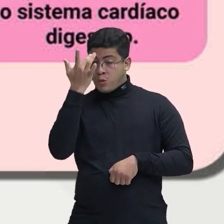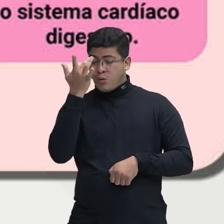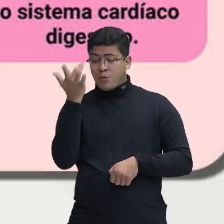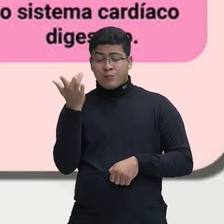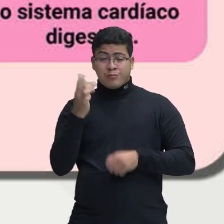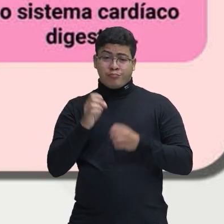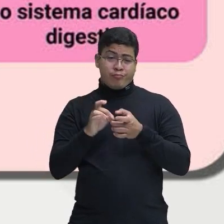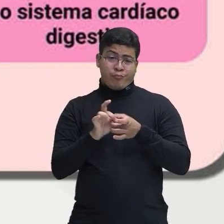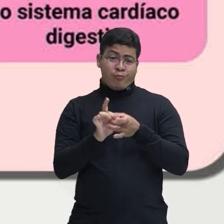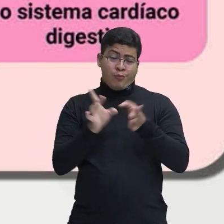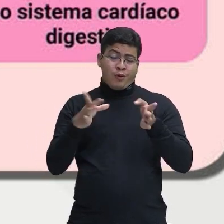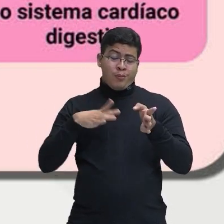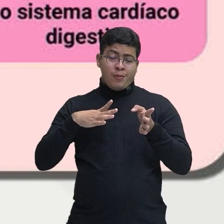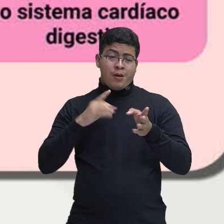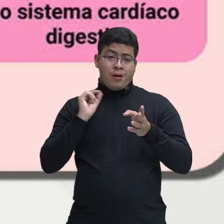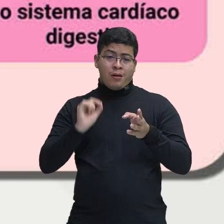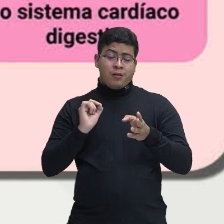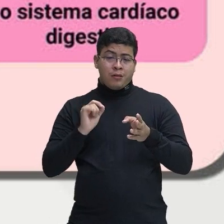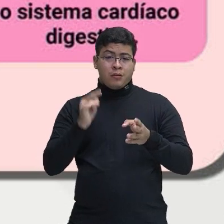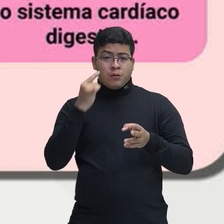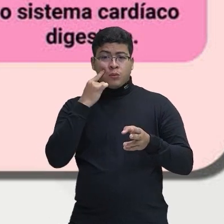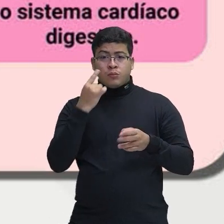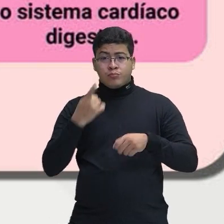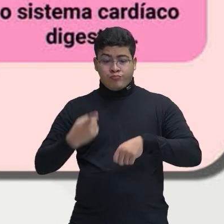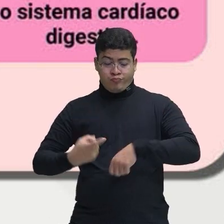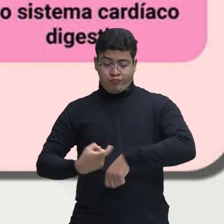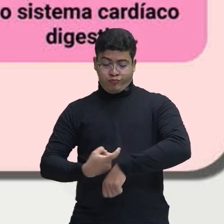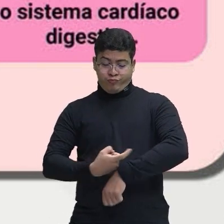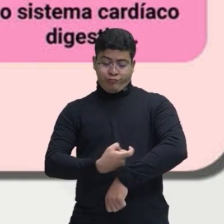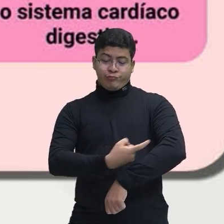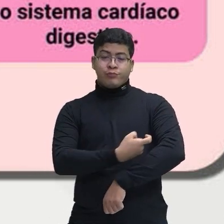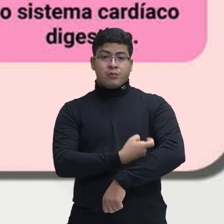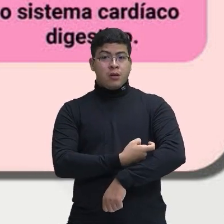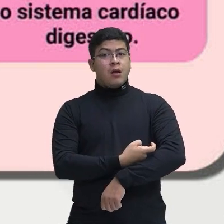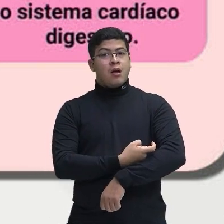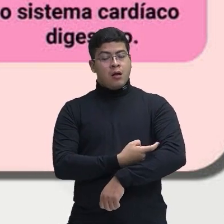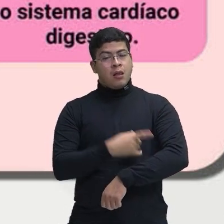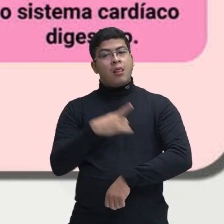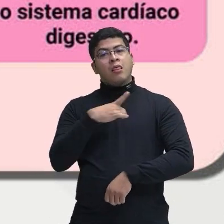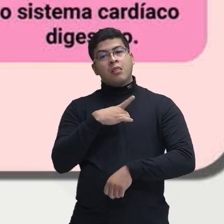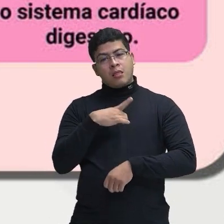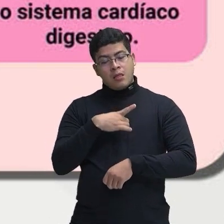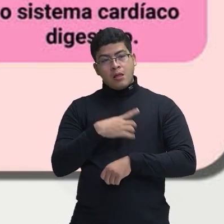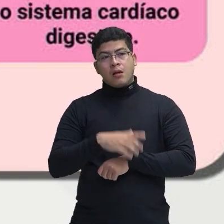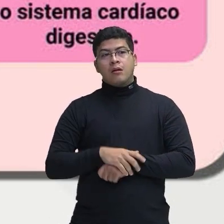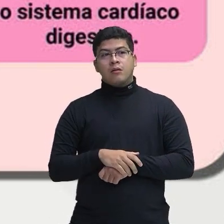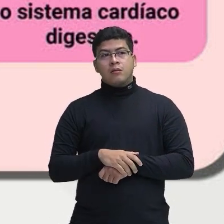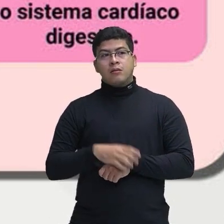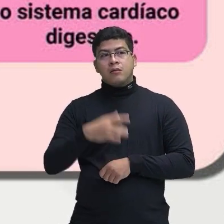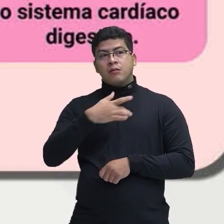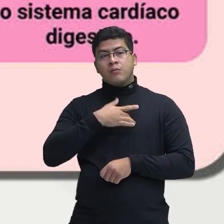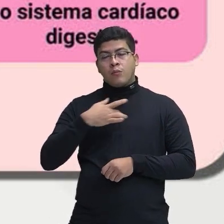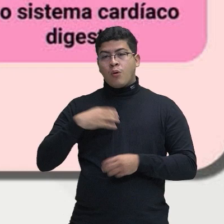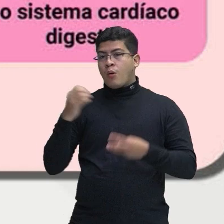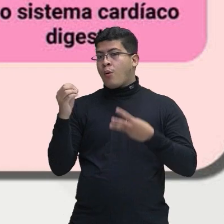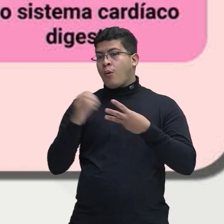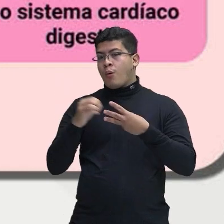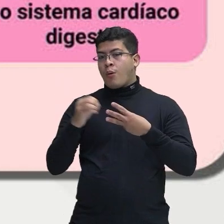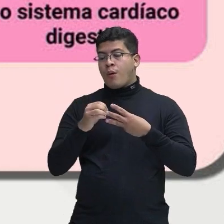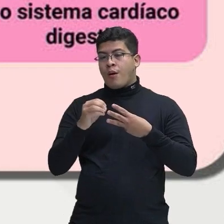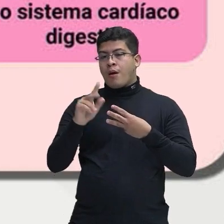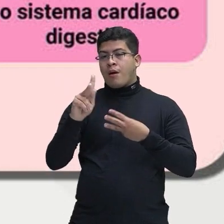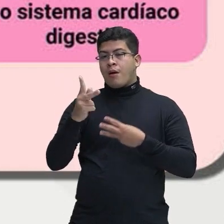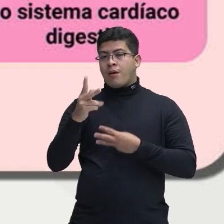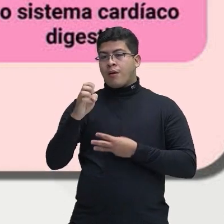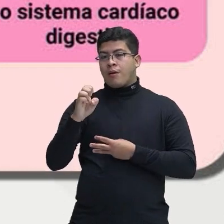do protozoário na corrente sanguínea. Aqui eu tenho uma representação da corrente sanguínea, as hemácias do sangue e em lilás eu